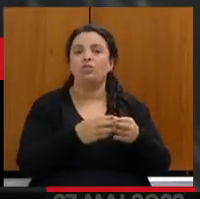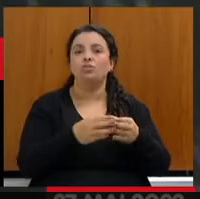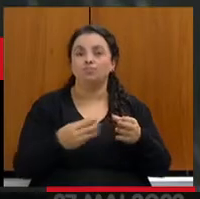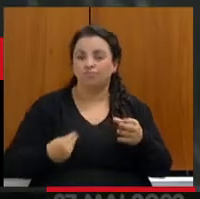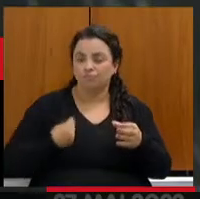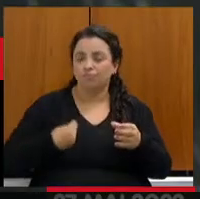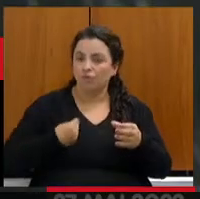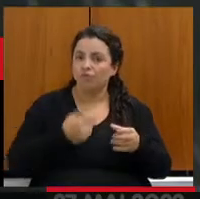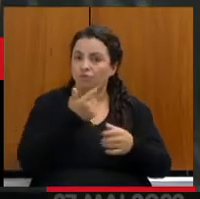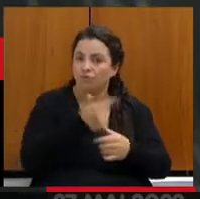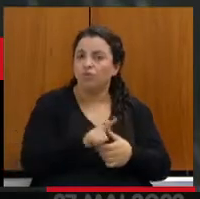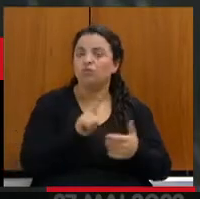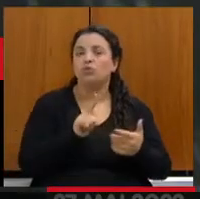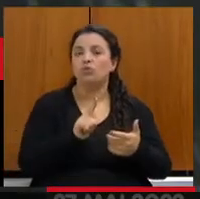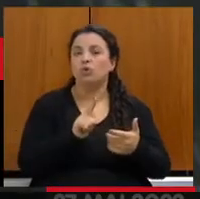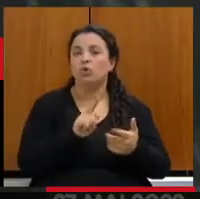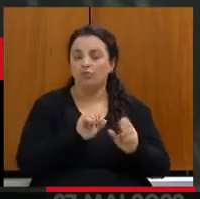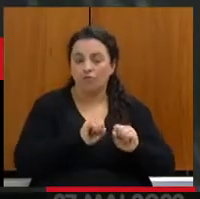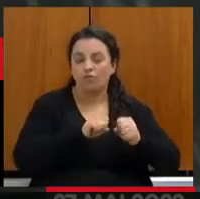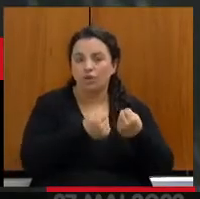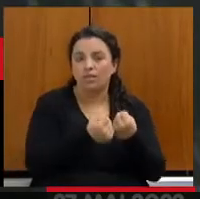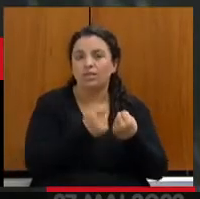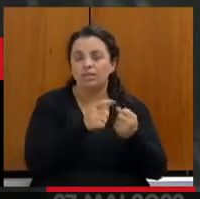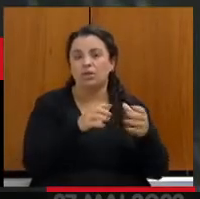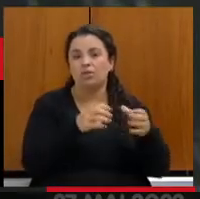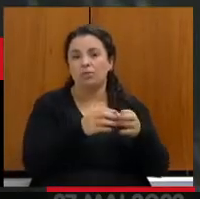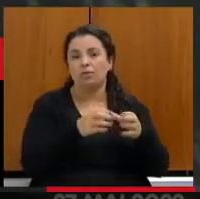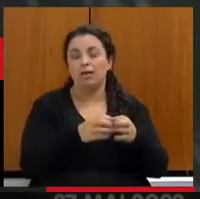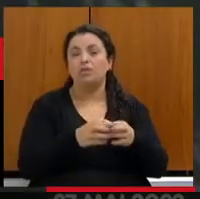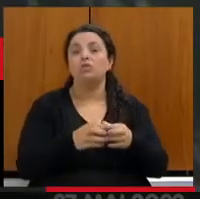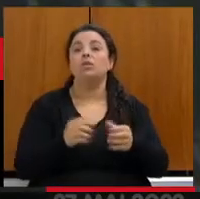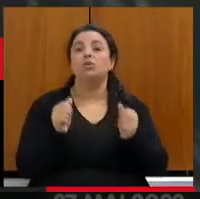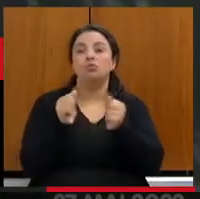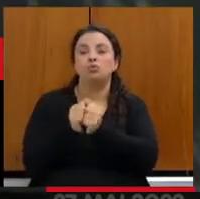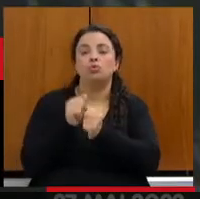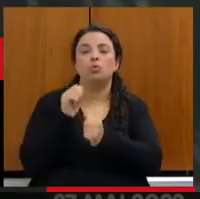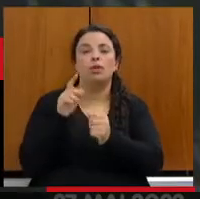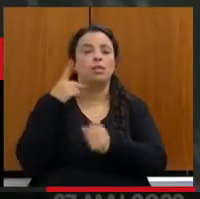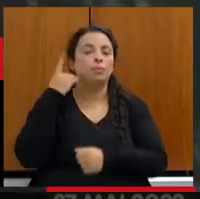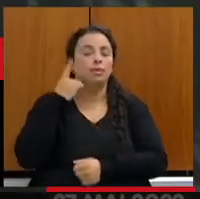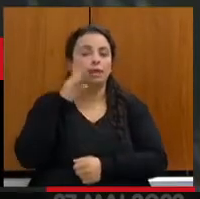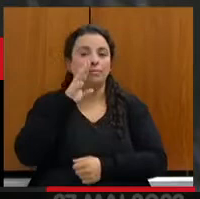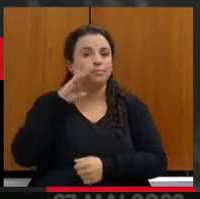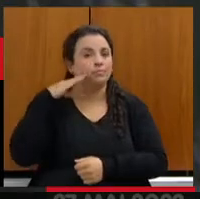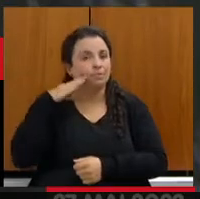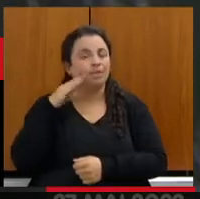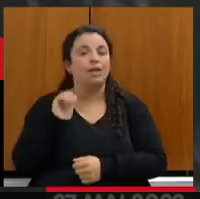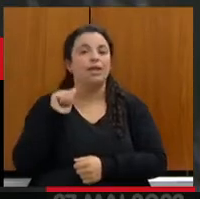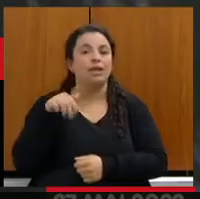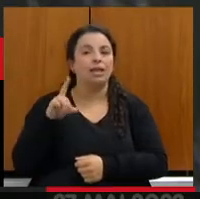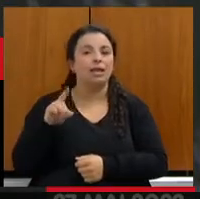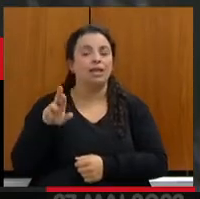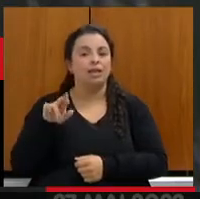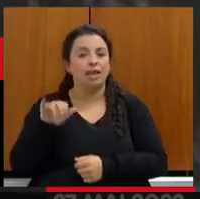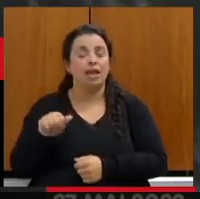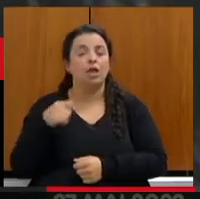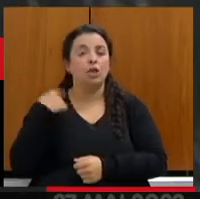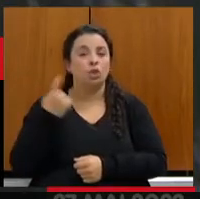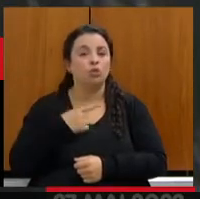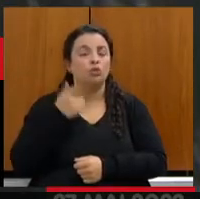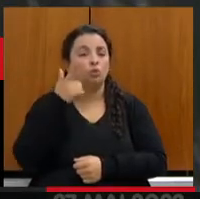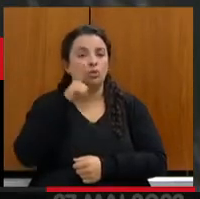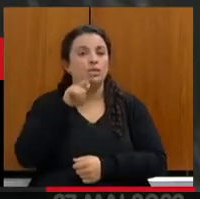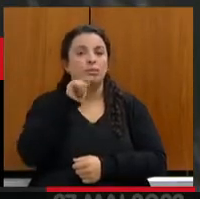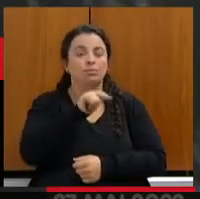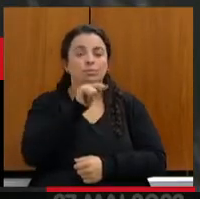essas dificuldades através da deputada Beatriz Cerqueira e Andreia de Jesus a gente a segurar ali na